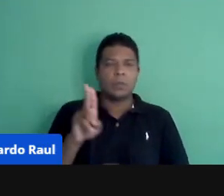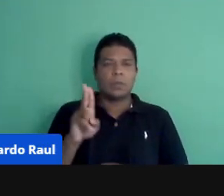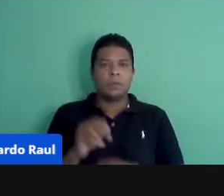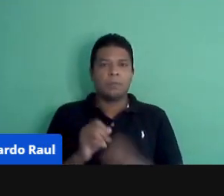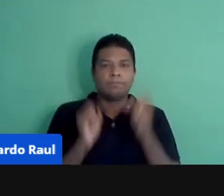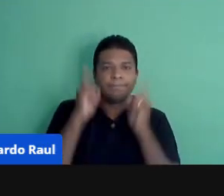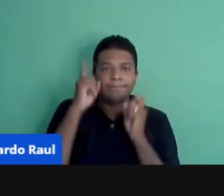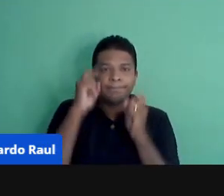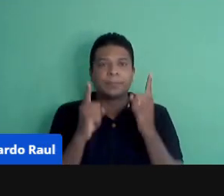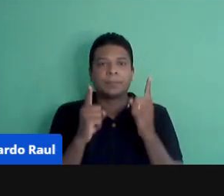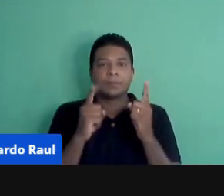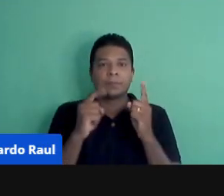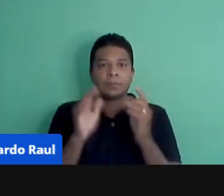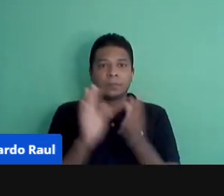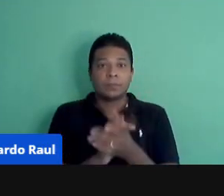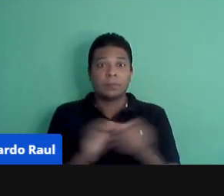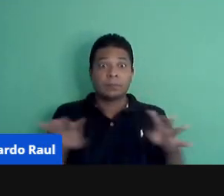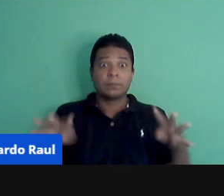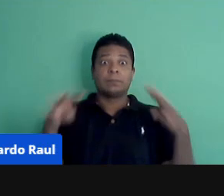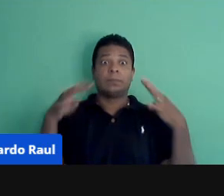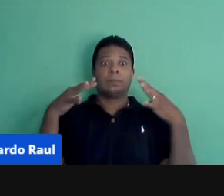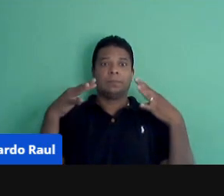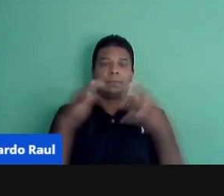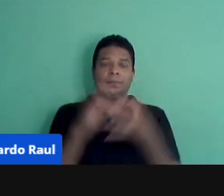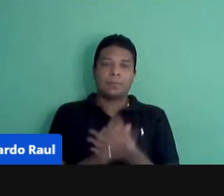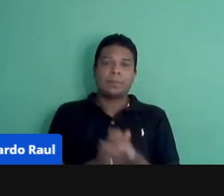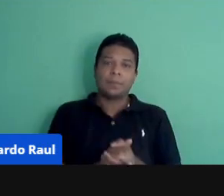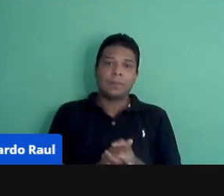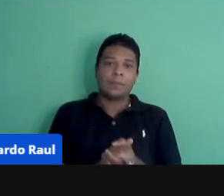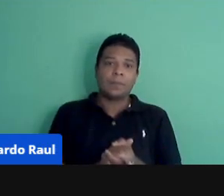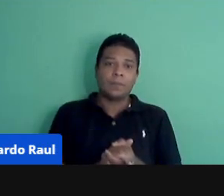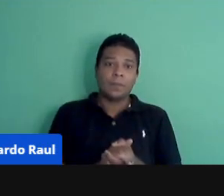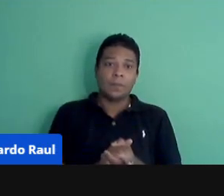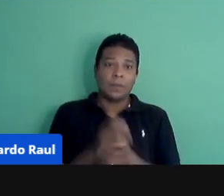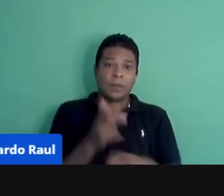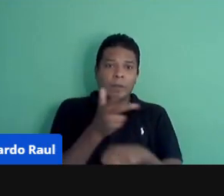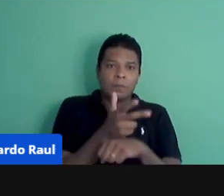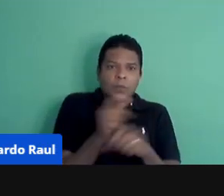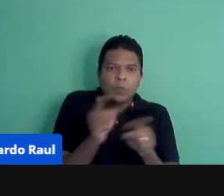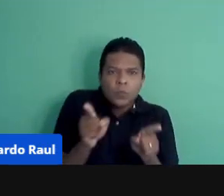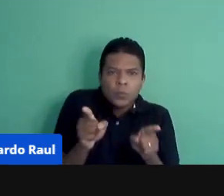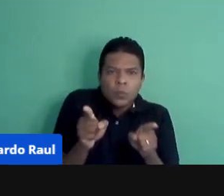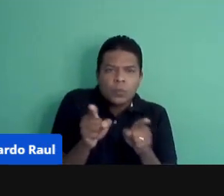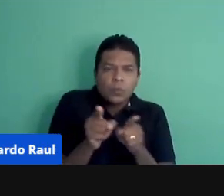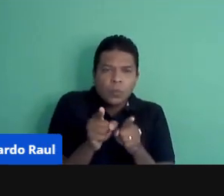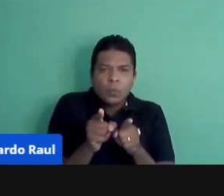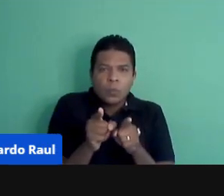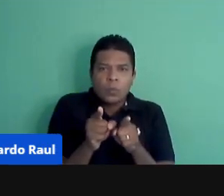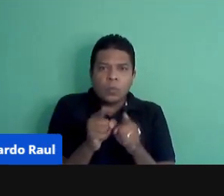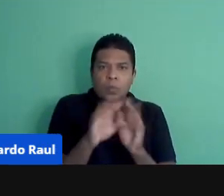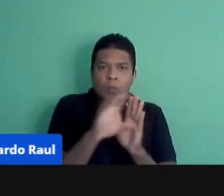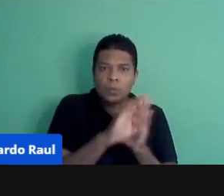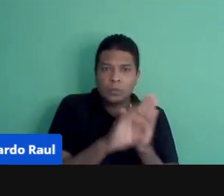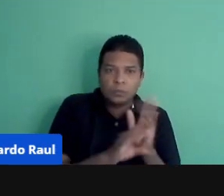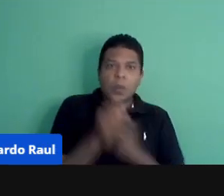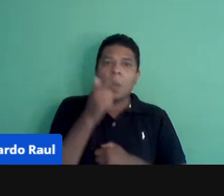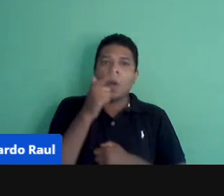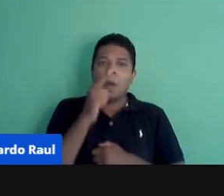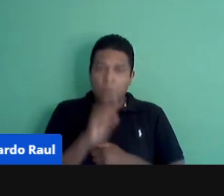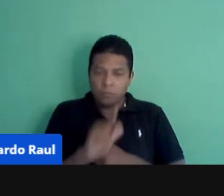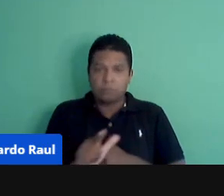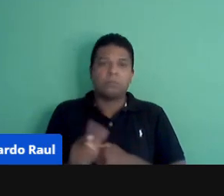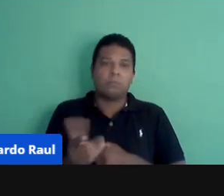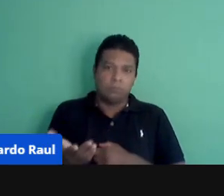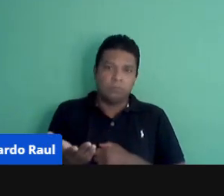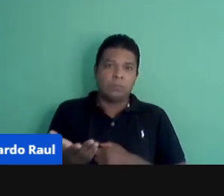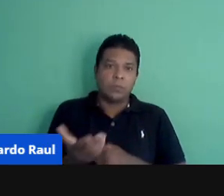vão prender a atenção dele. E, claro, né? Vídeo curto, prioriza o conteúdo, e aí a gente consegue produzir